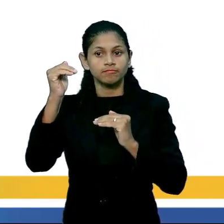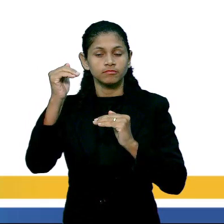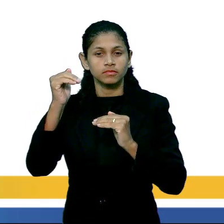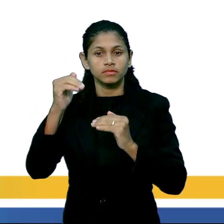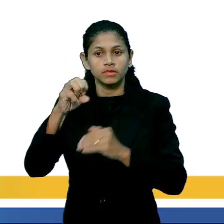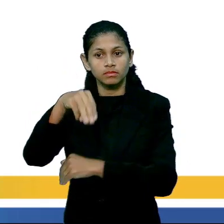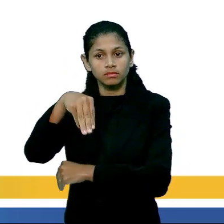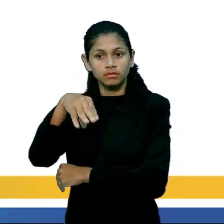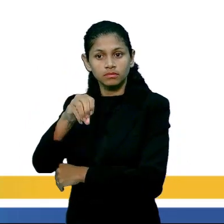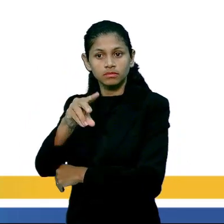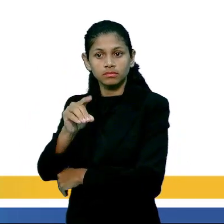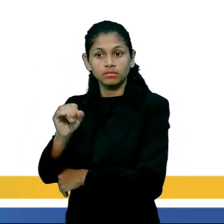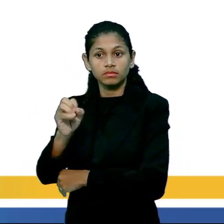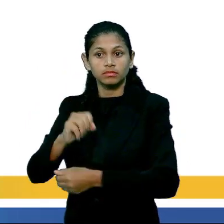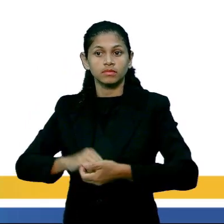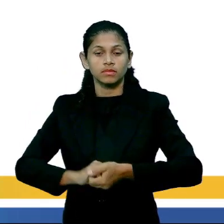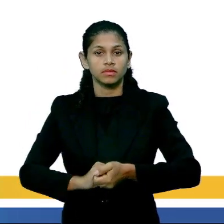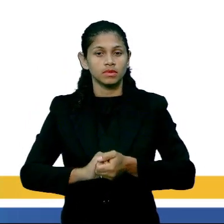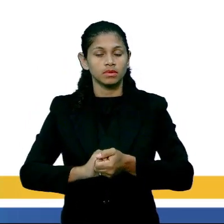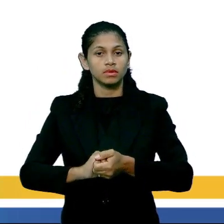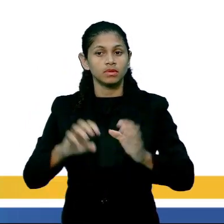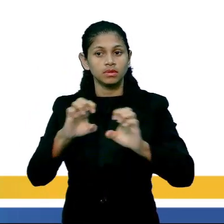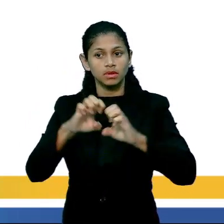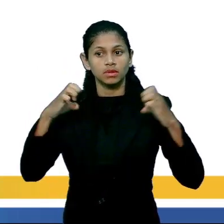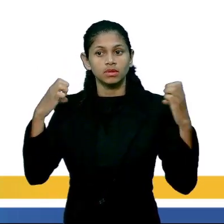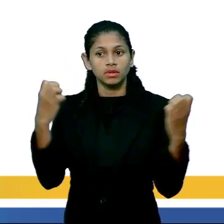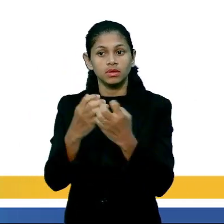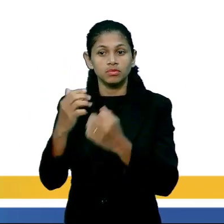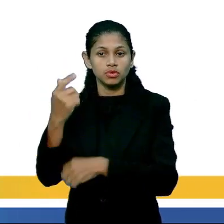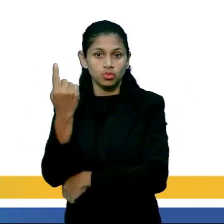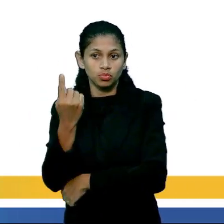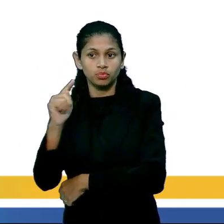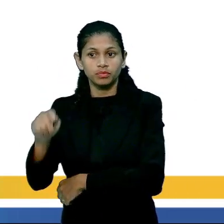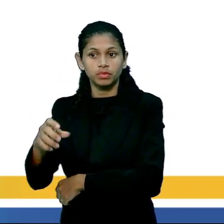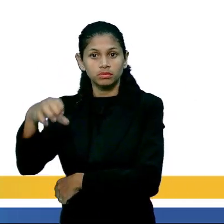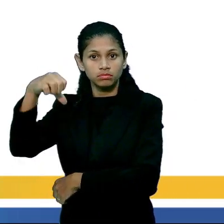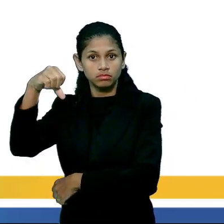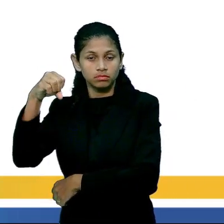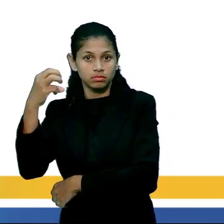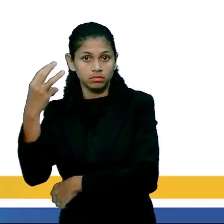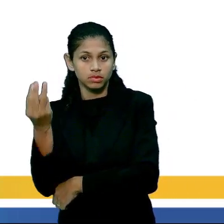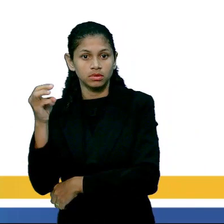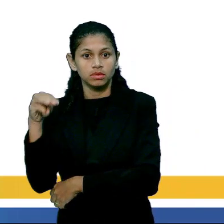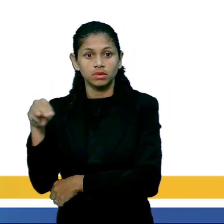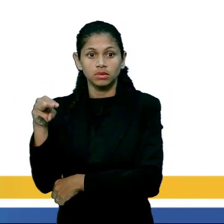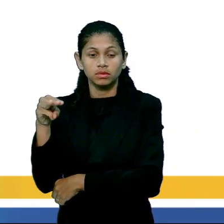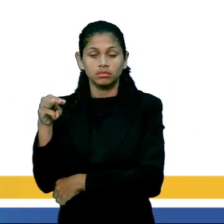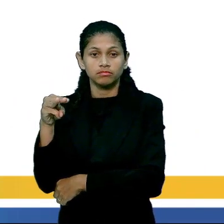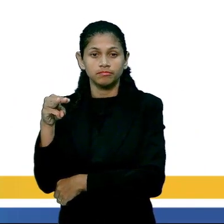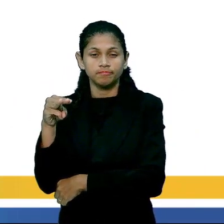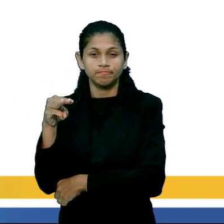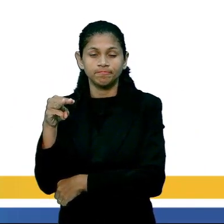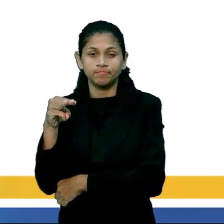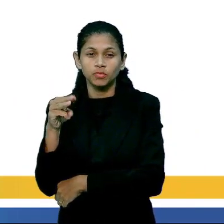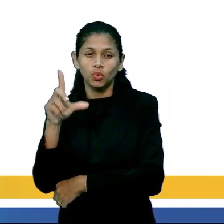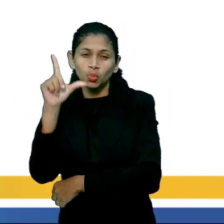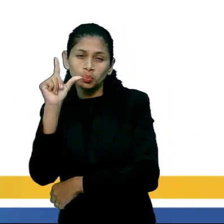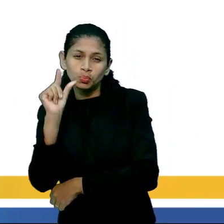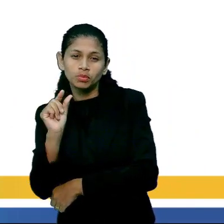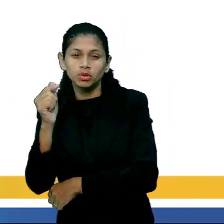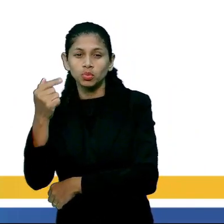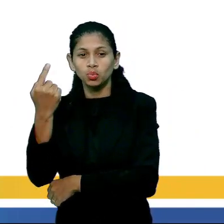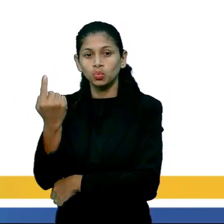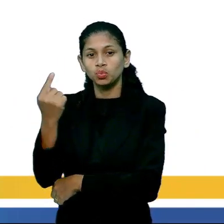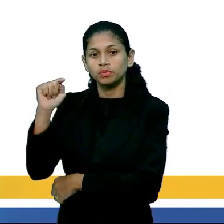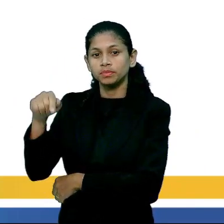sua equipe de 1,93 m para no mínimo 1,99 metros